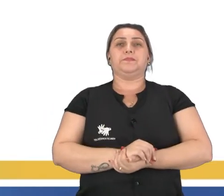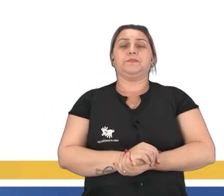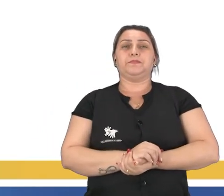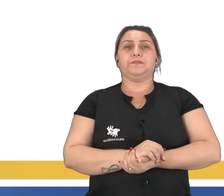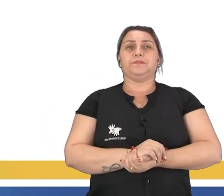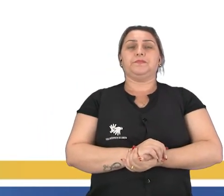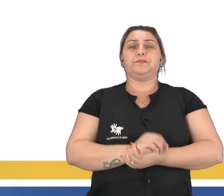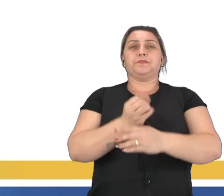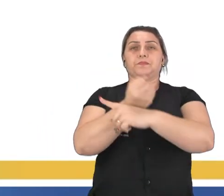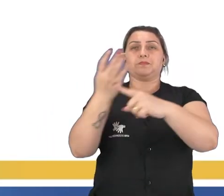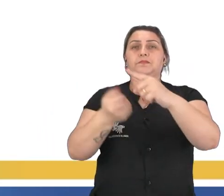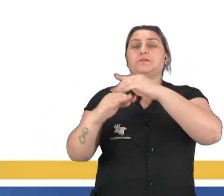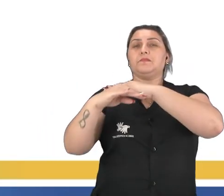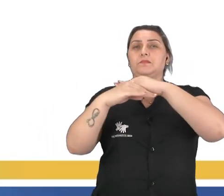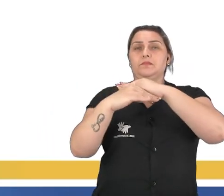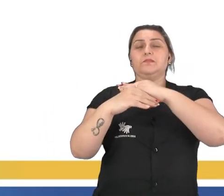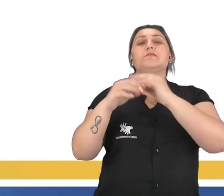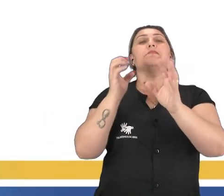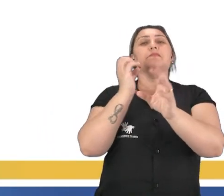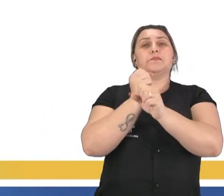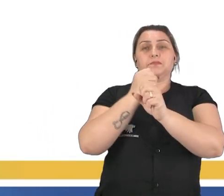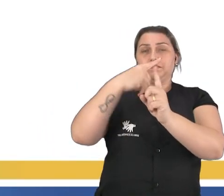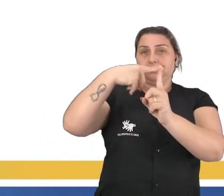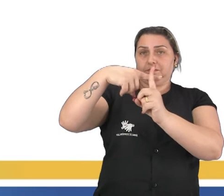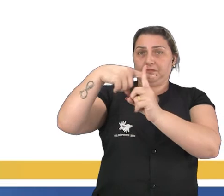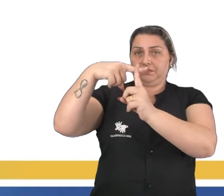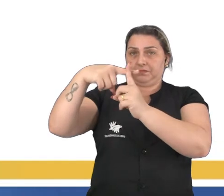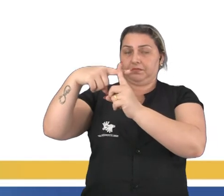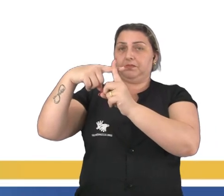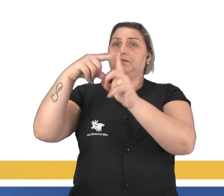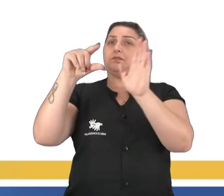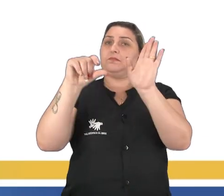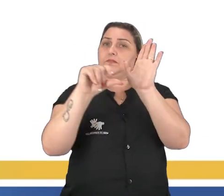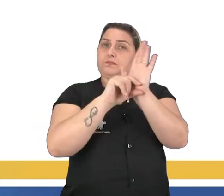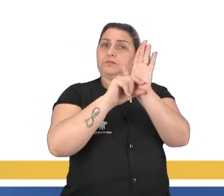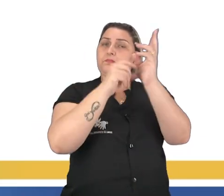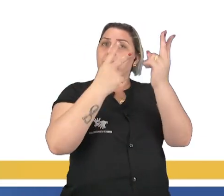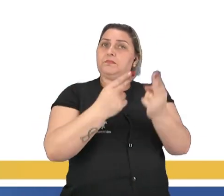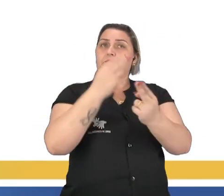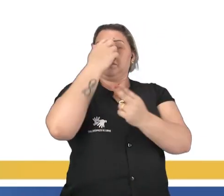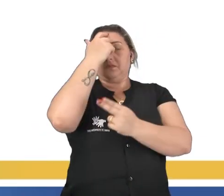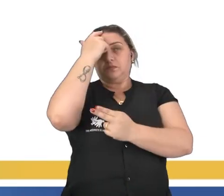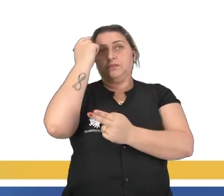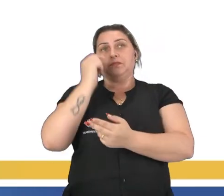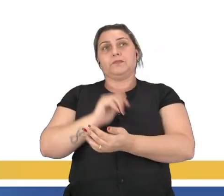as frações equivalentes, aí sim nós vamos poder somar quando os denominadores estiverem iguais.